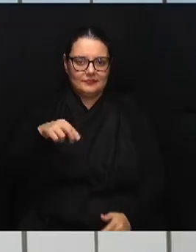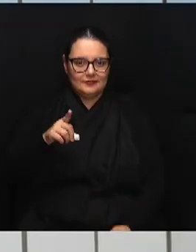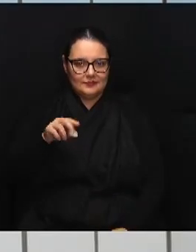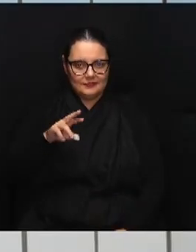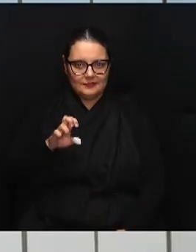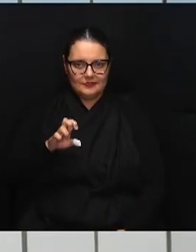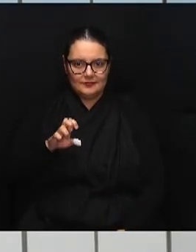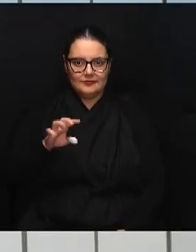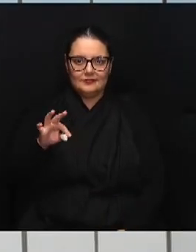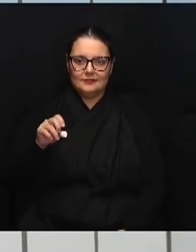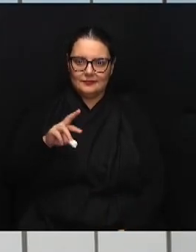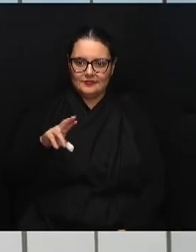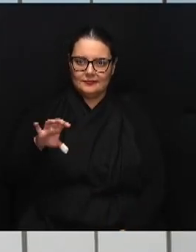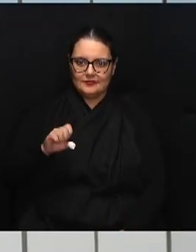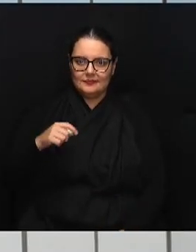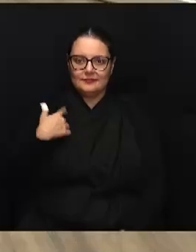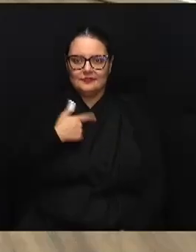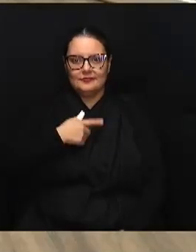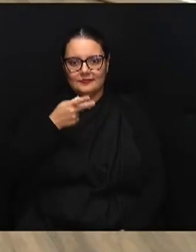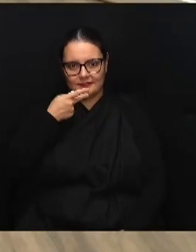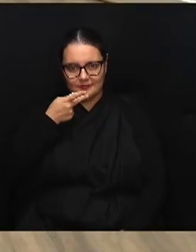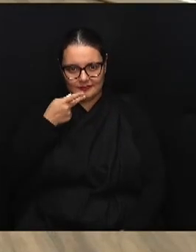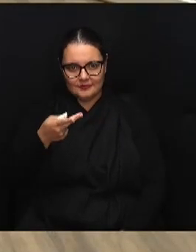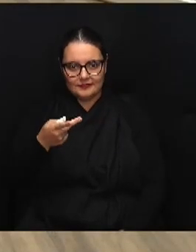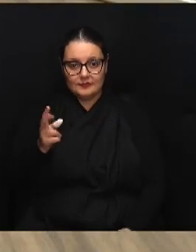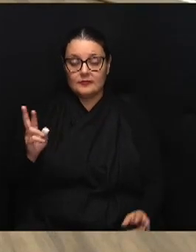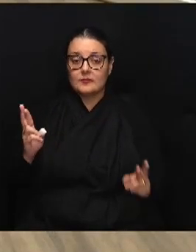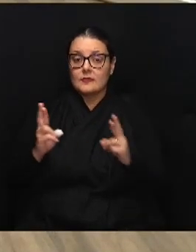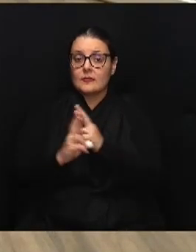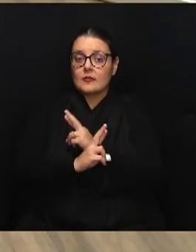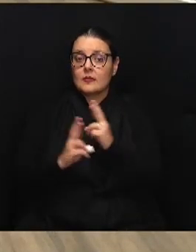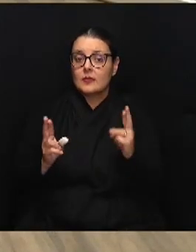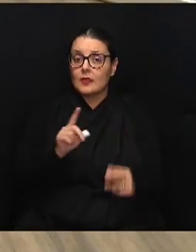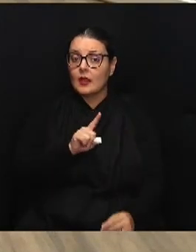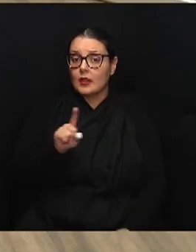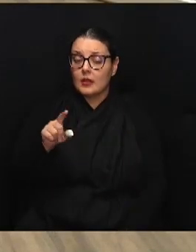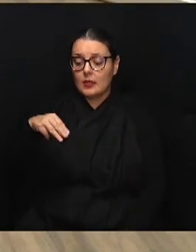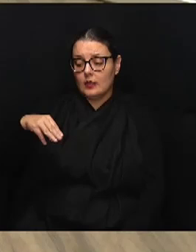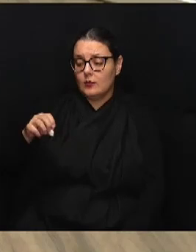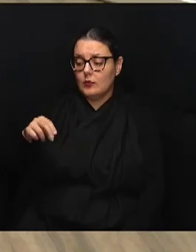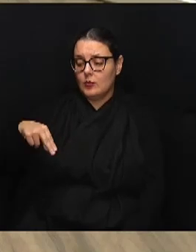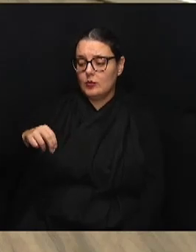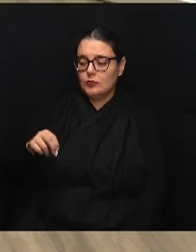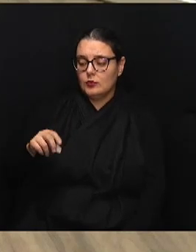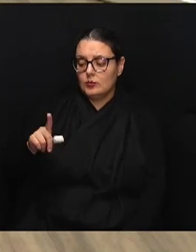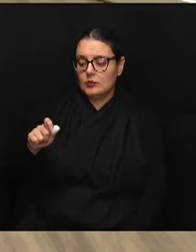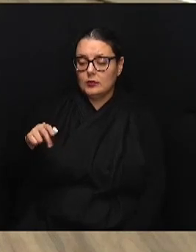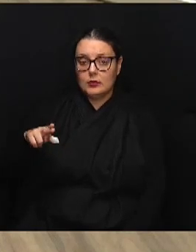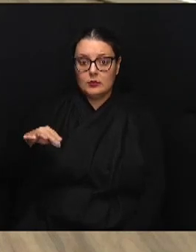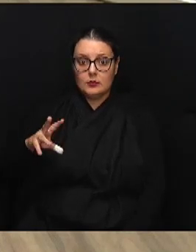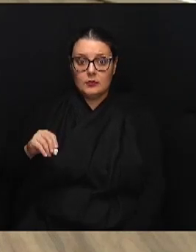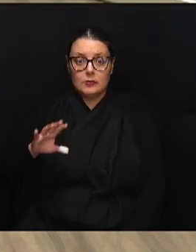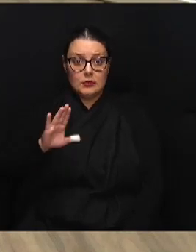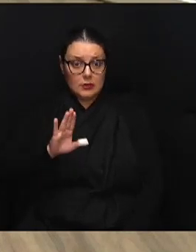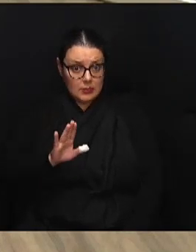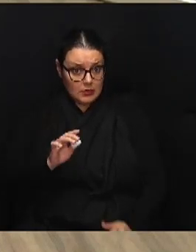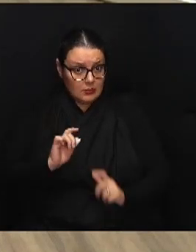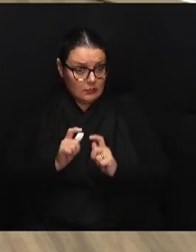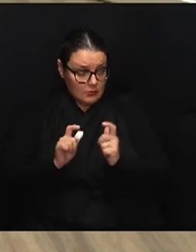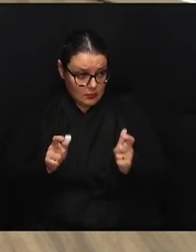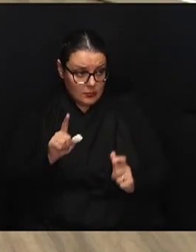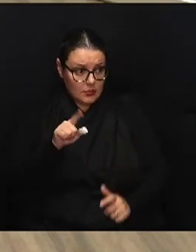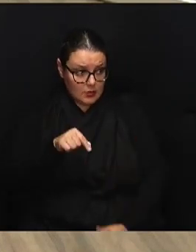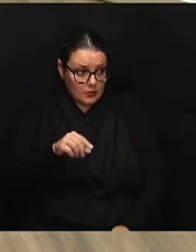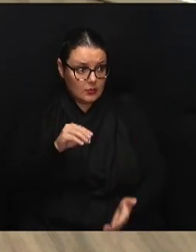Torres. Nós estamos falando sobre relacionamentos não monogâmicos, que aliás tem crescido muito, né,